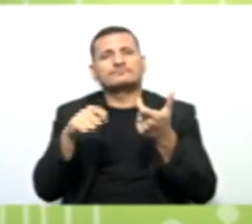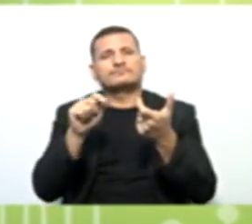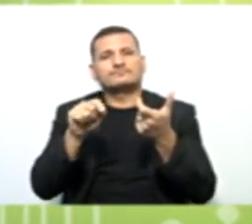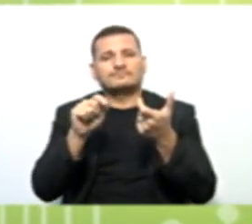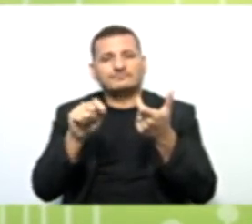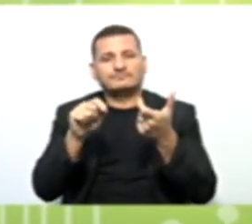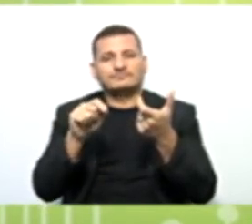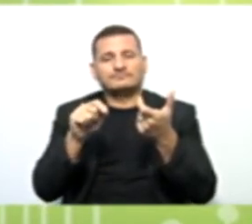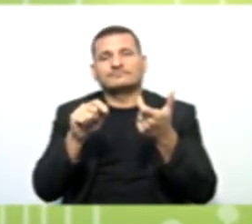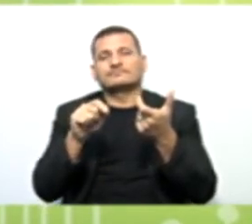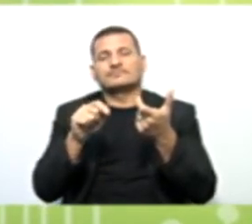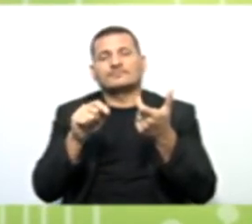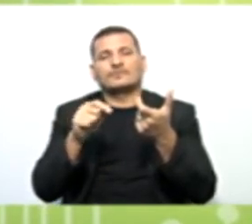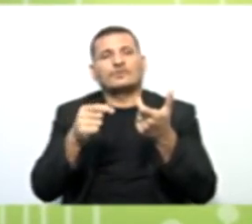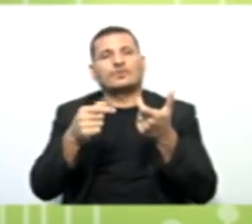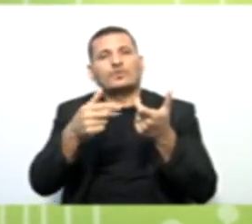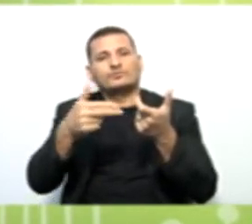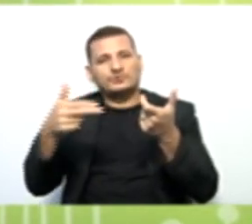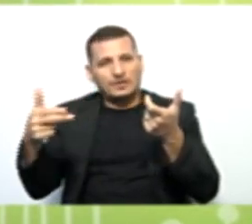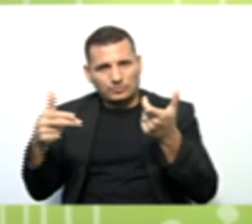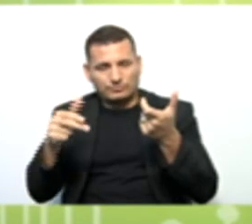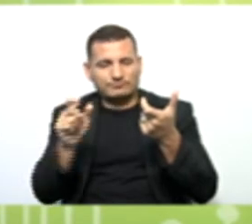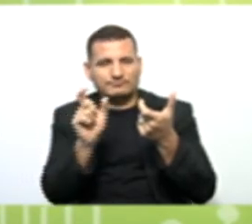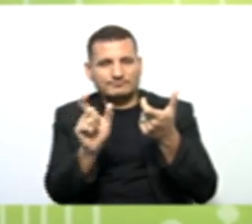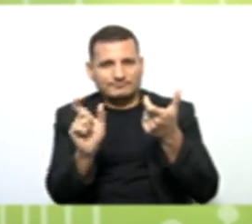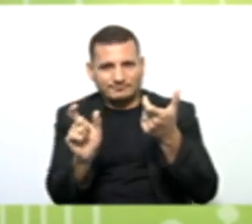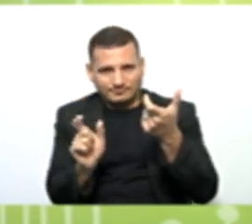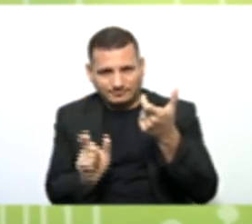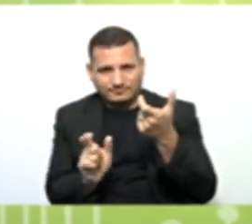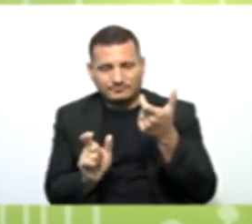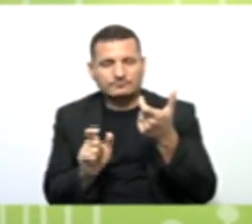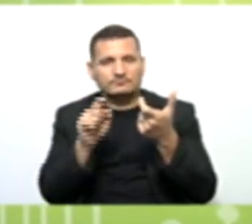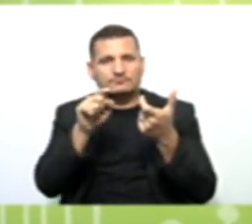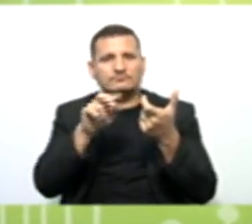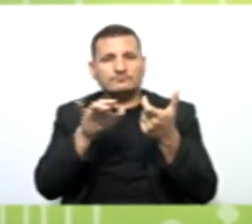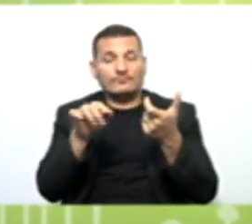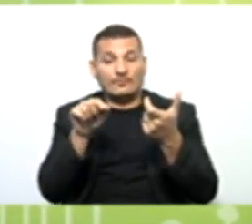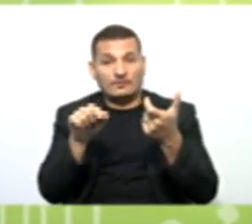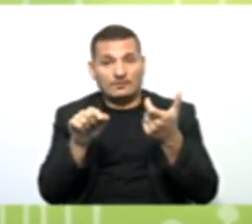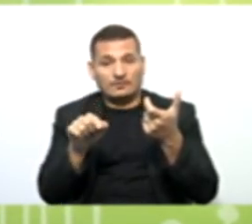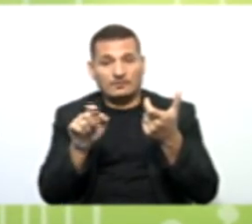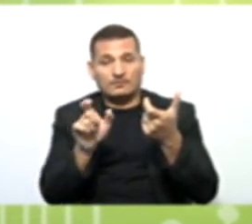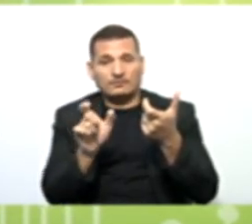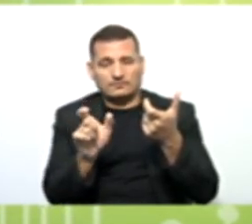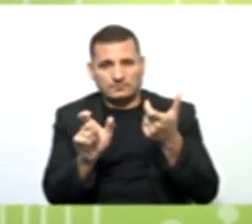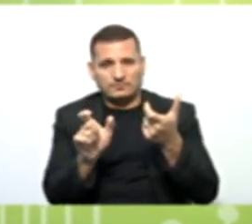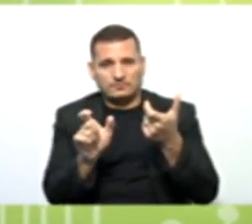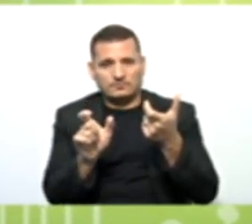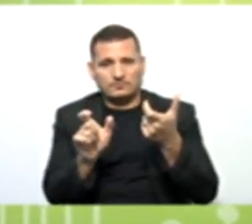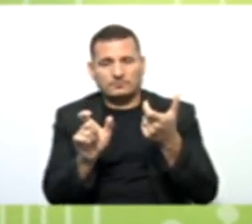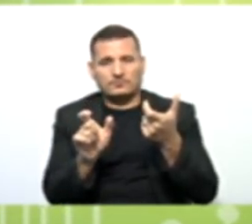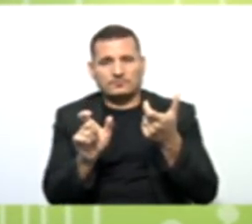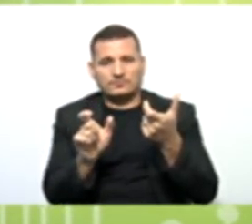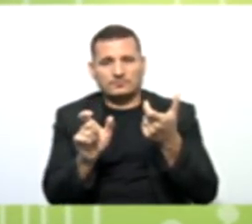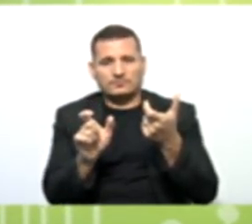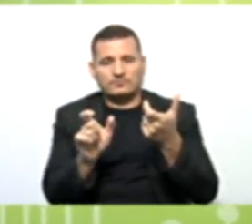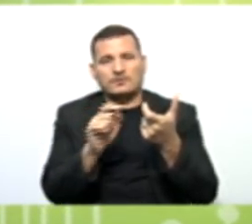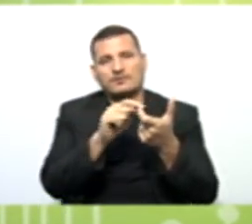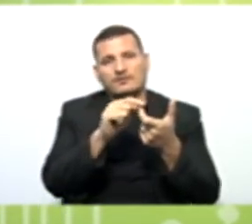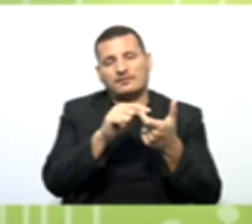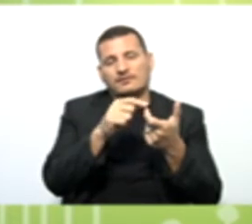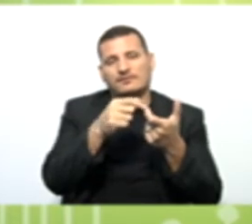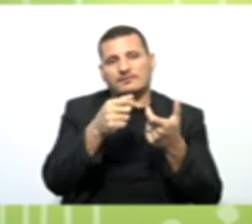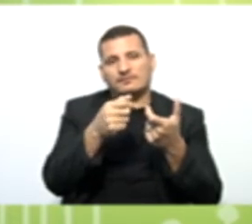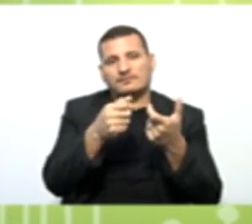objeto, que é esse procedimento de instanciar. Então você vai trazer esse objeto lá daquela lógica escrita, daquela classe que